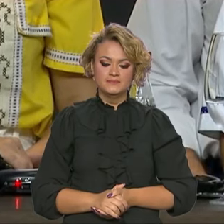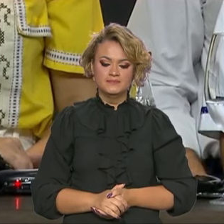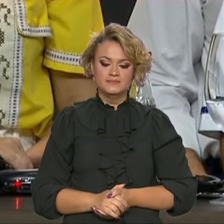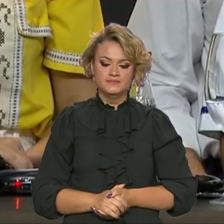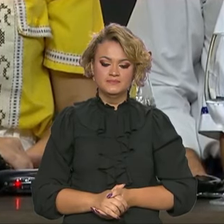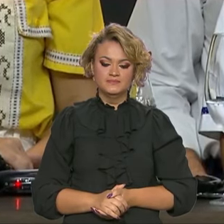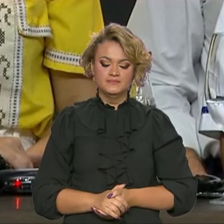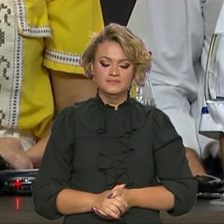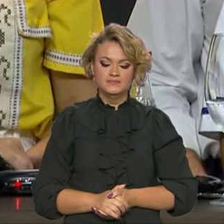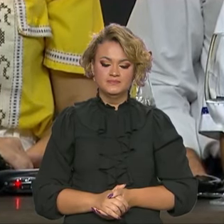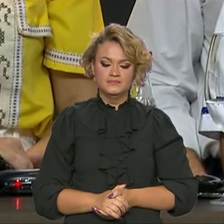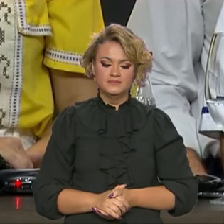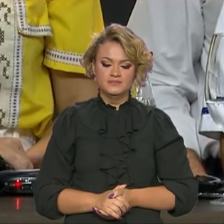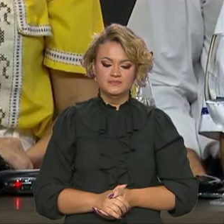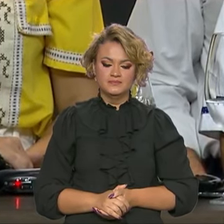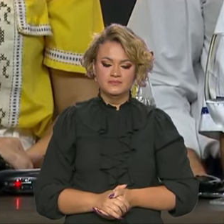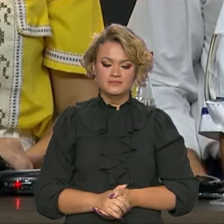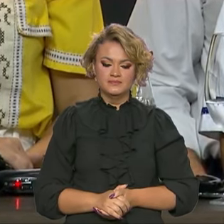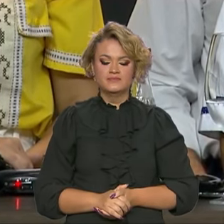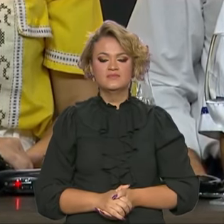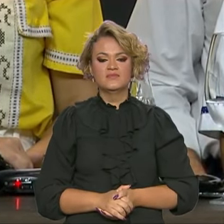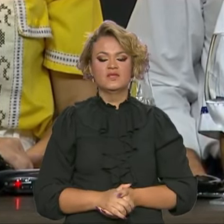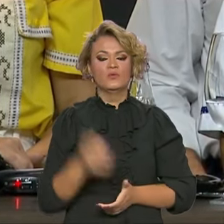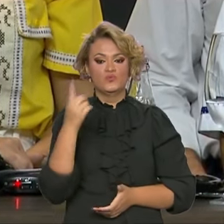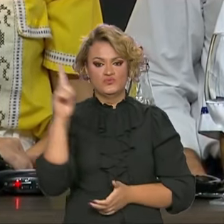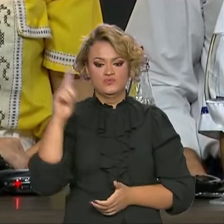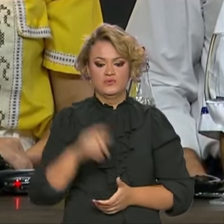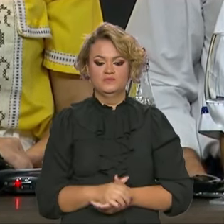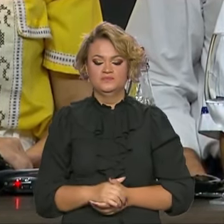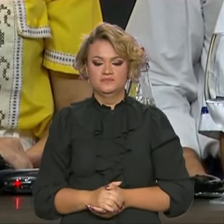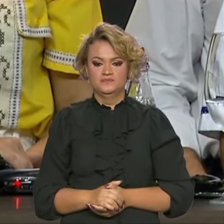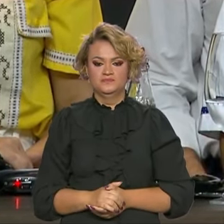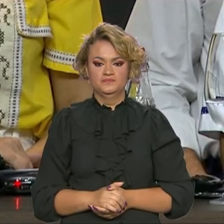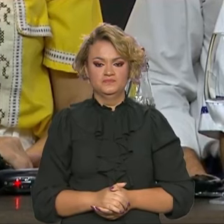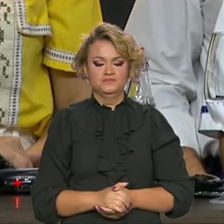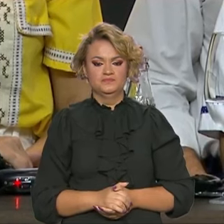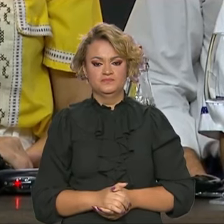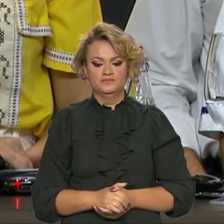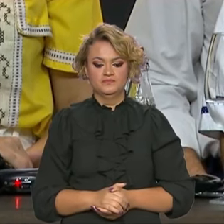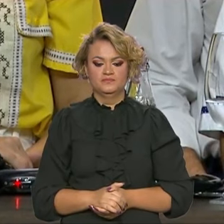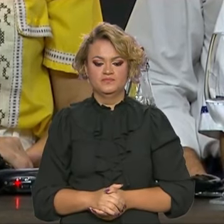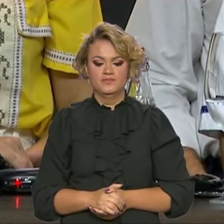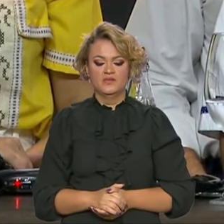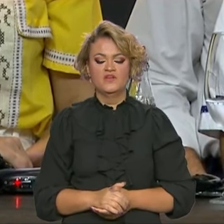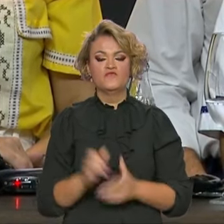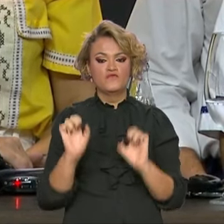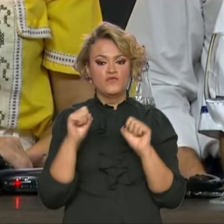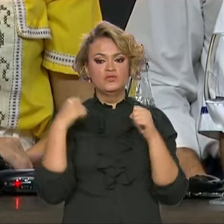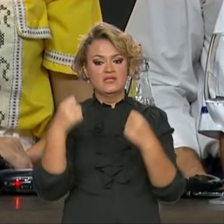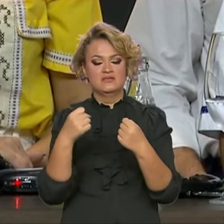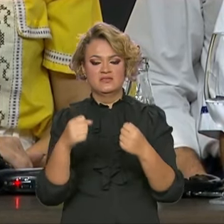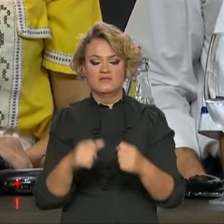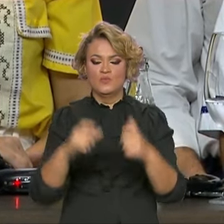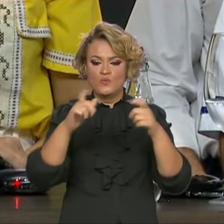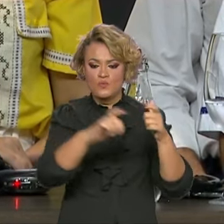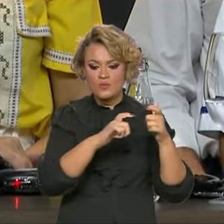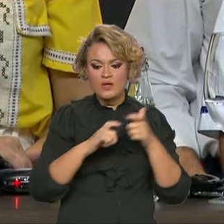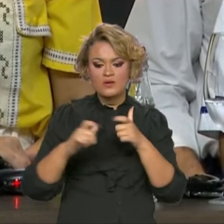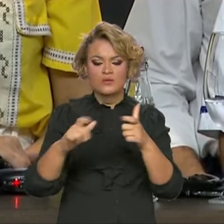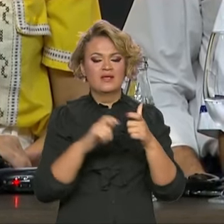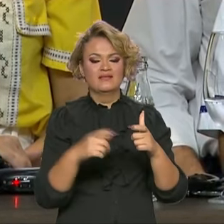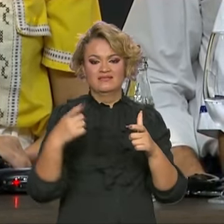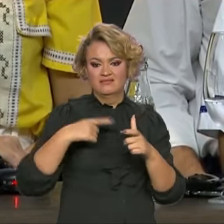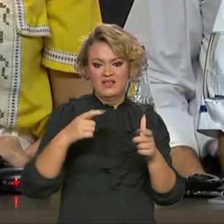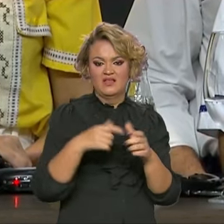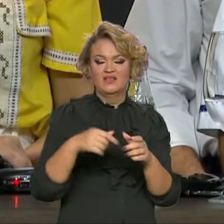Finalmente, fortaleceremos o lugar dos países detentores